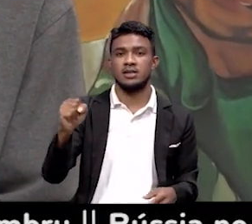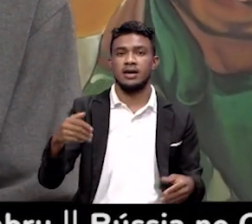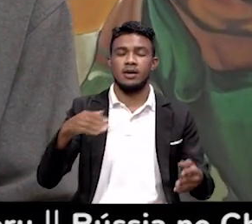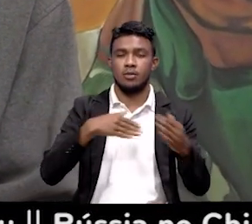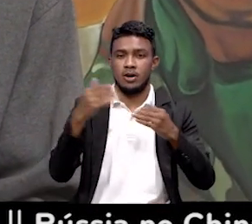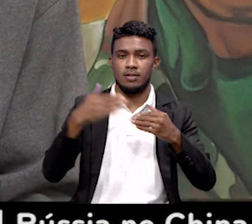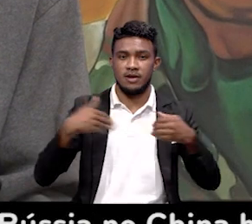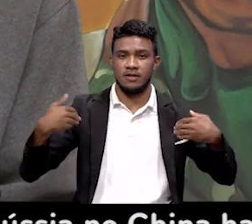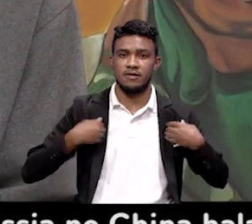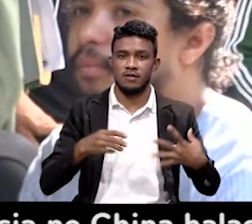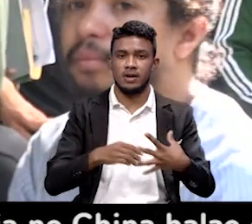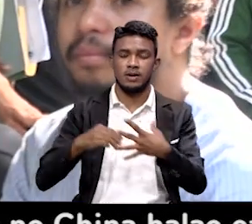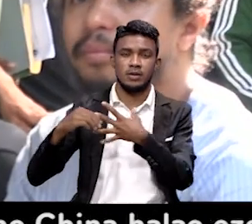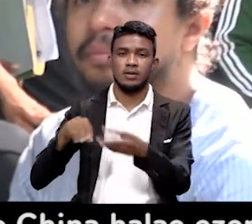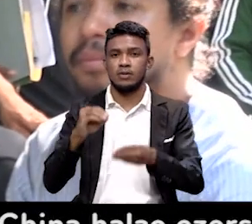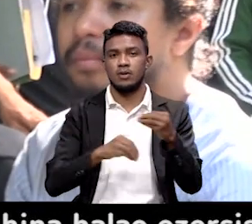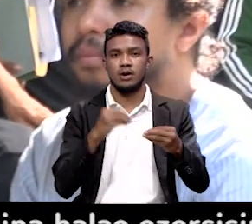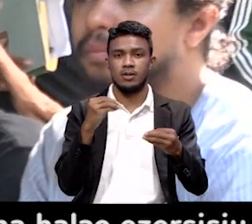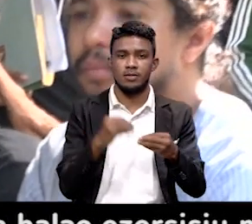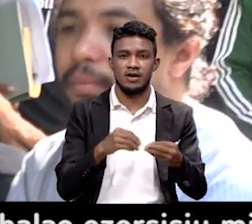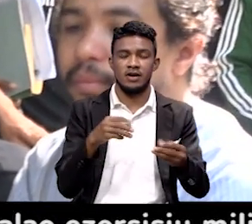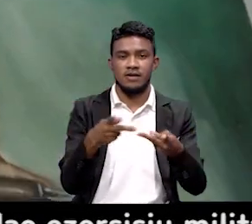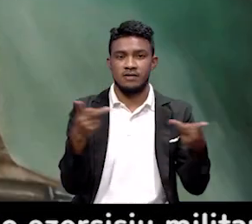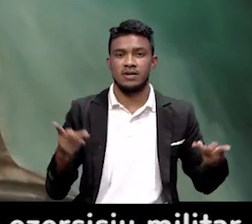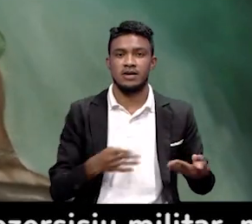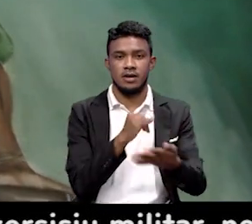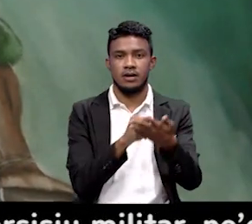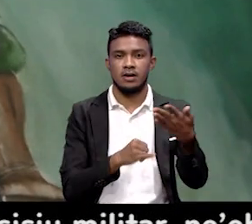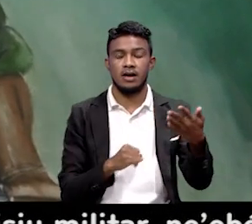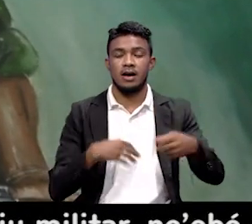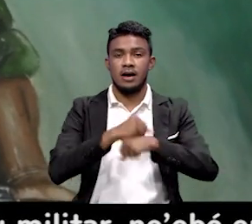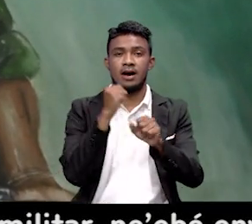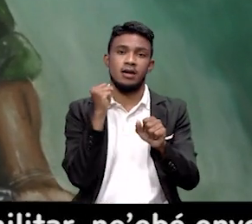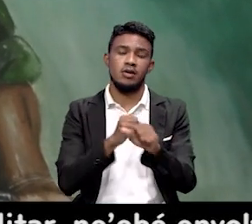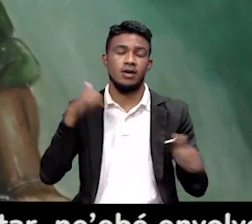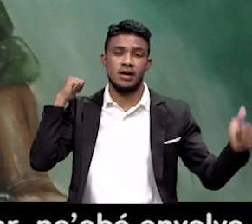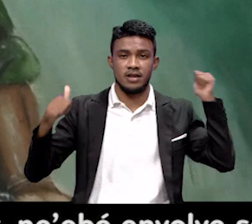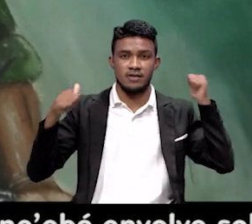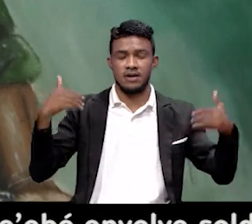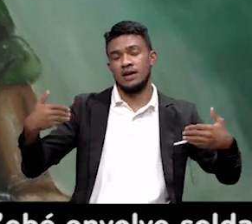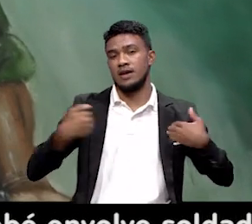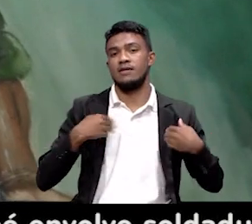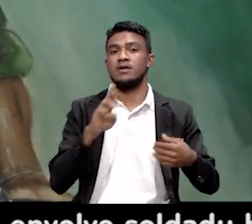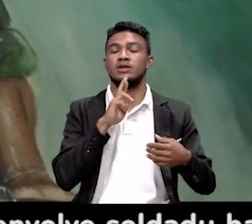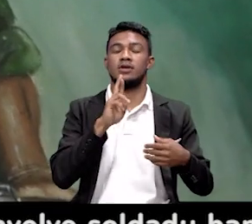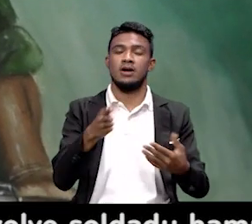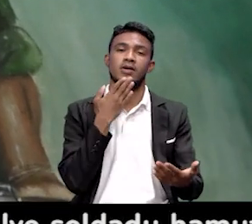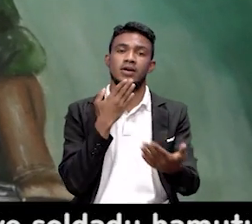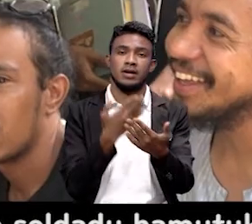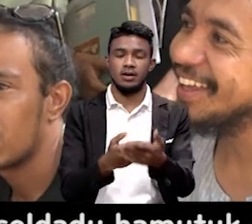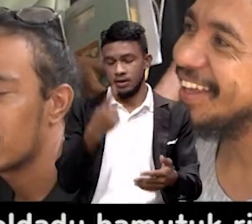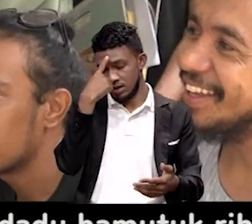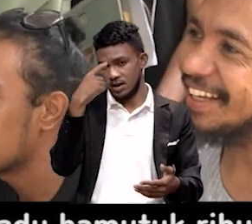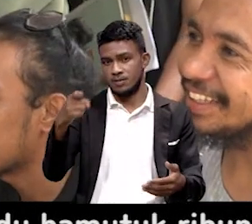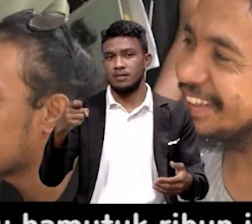liu-liu con aba arte moris nia fatin, hodi halau atividades arte zenatu se ia solução dia, tamba parte Rede